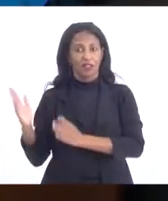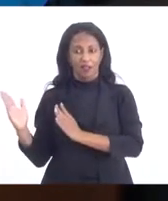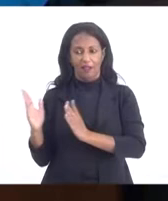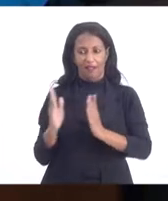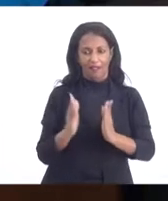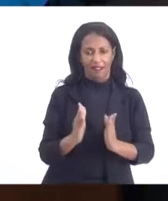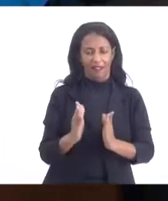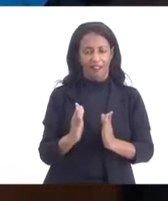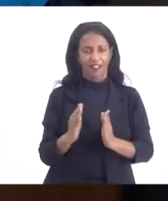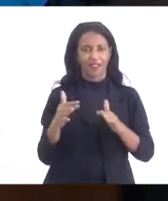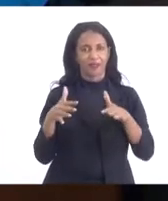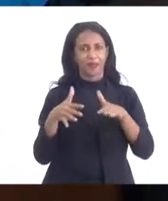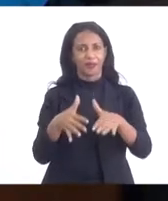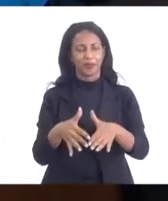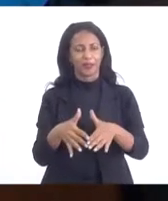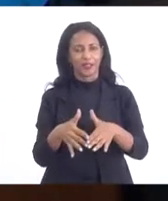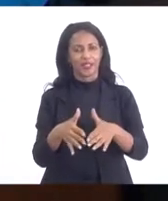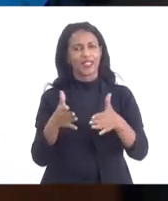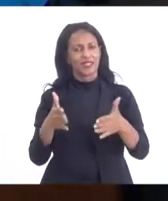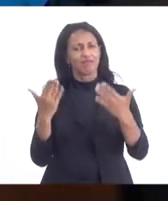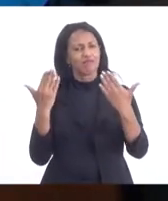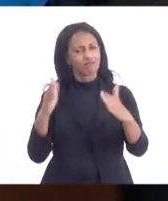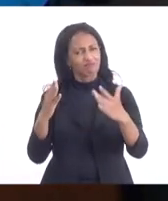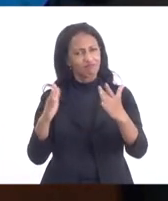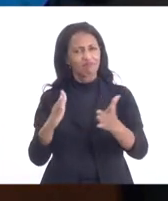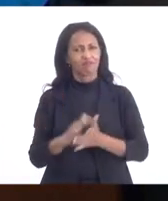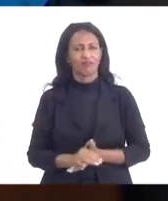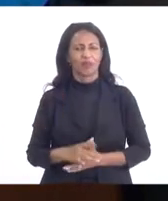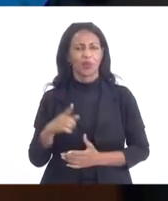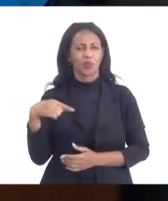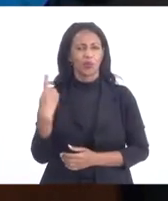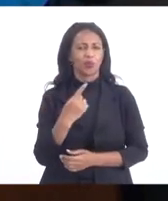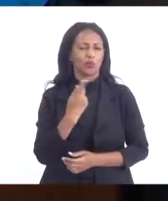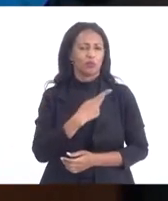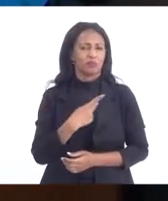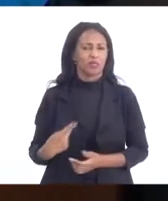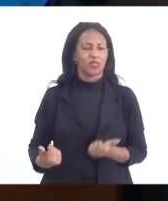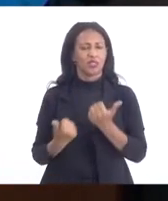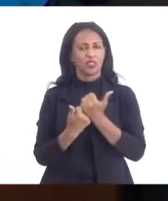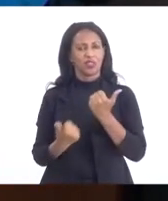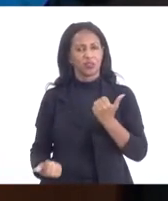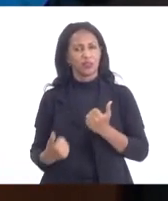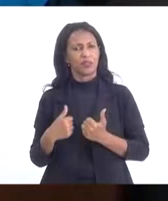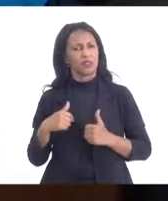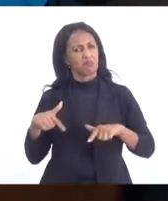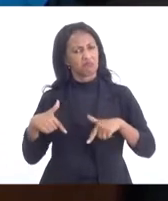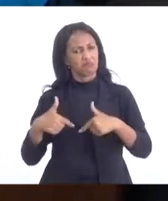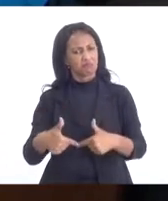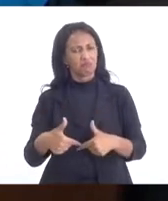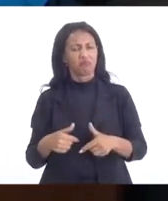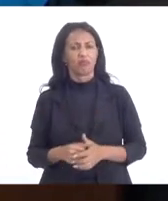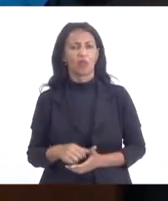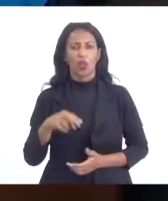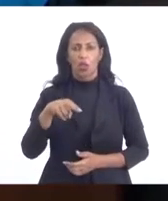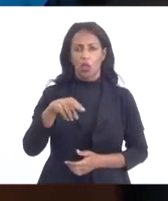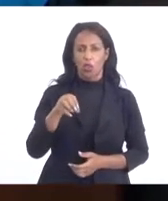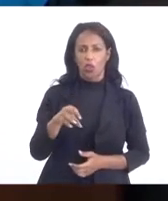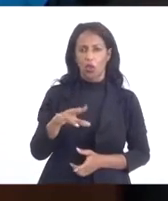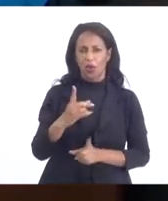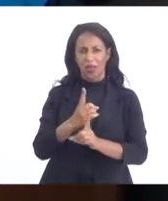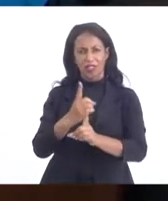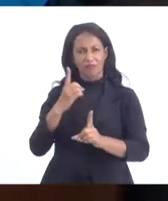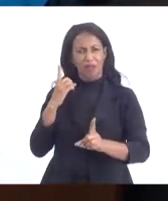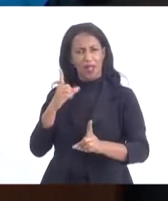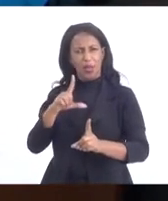desloca até nós. E nisso eu quero parabenizar muito o nosso presidente, o nosso vice-presidente, por essa atitude. Noroeste é uma região